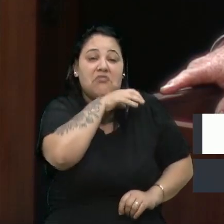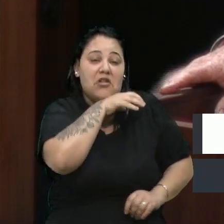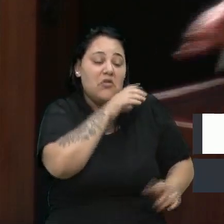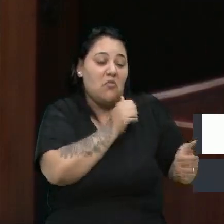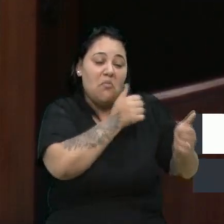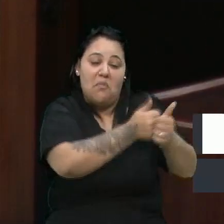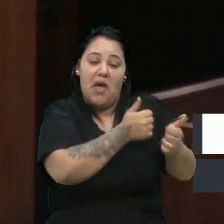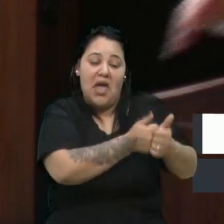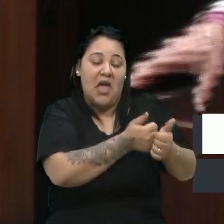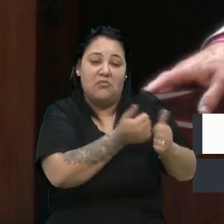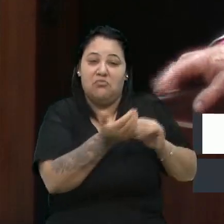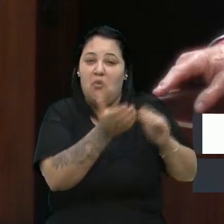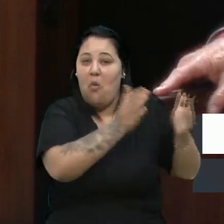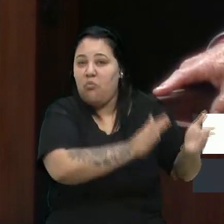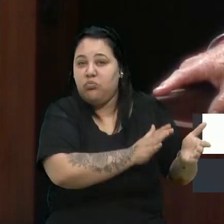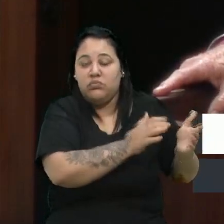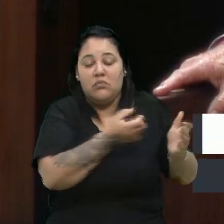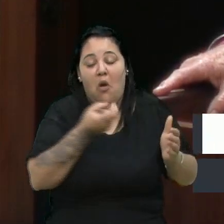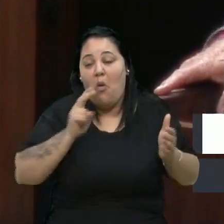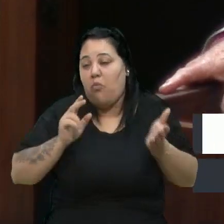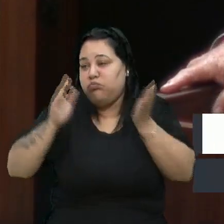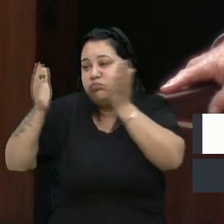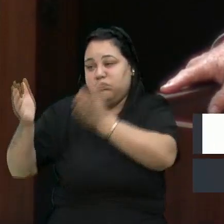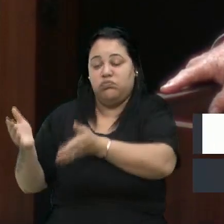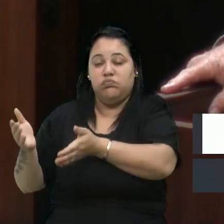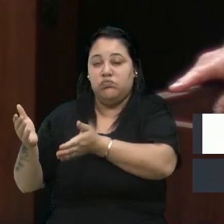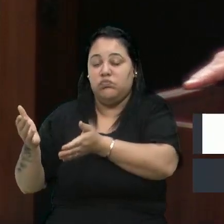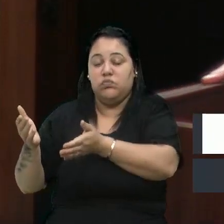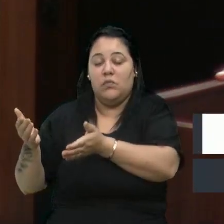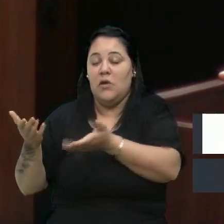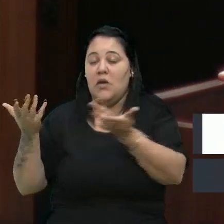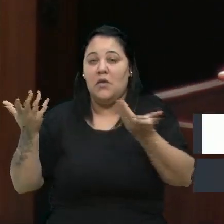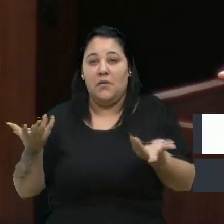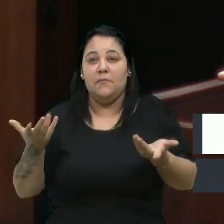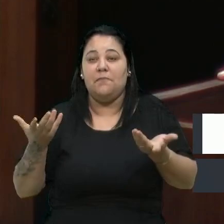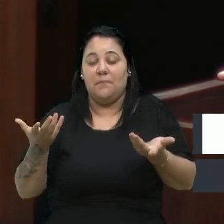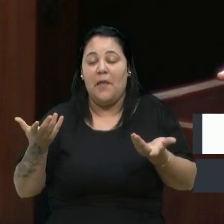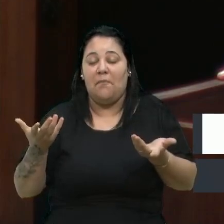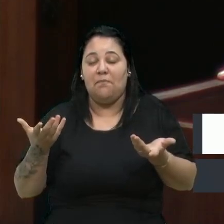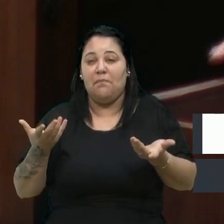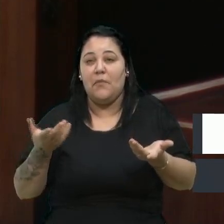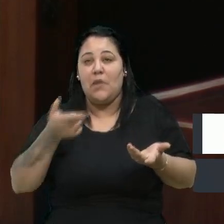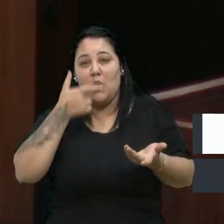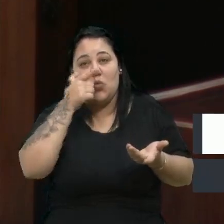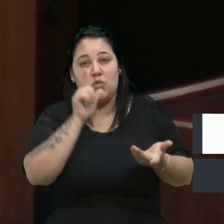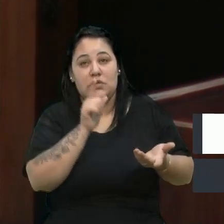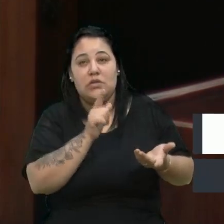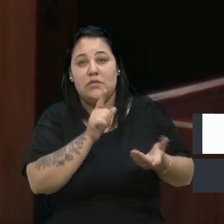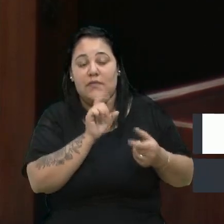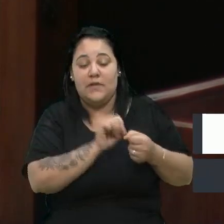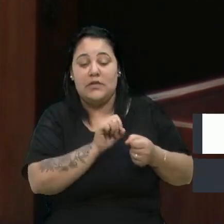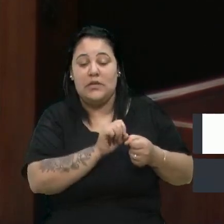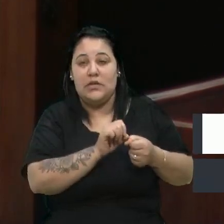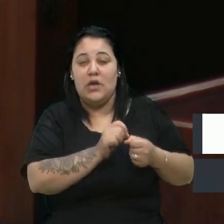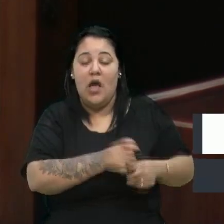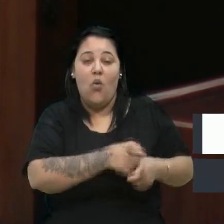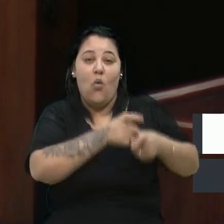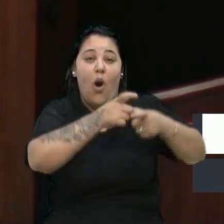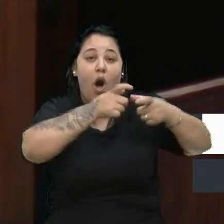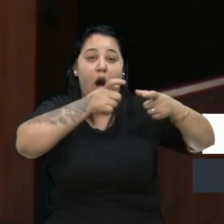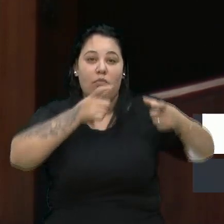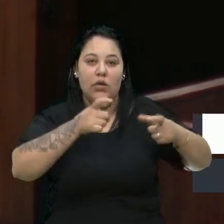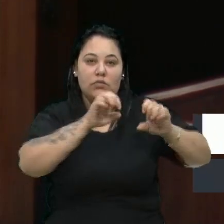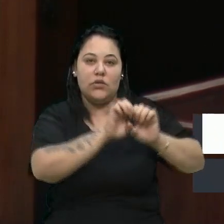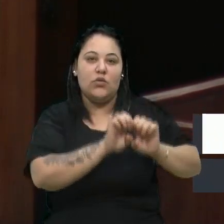outro lado, ao contrário da localização do CTG Rincão da Lealdade, para ampliar a